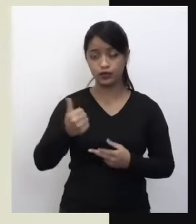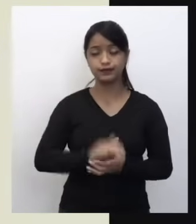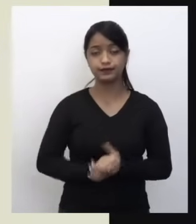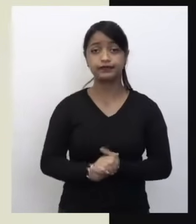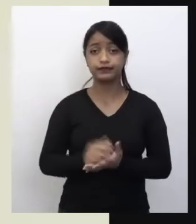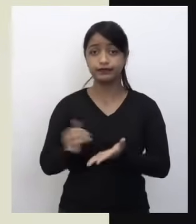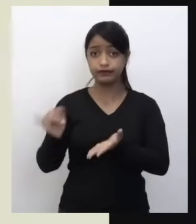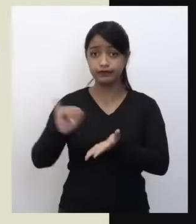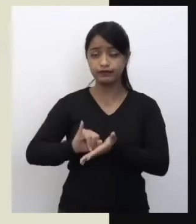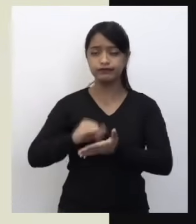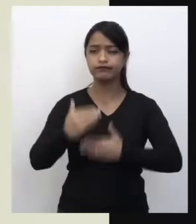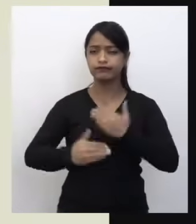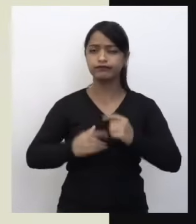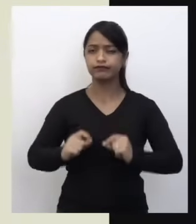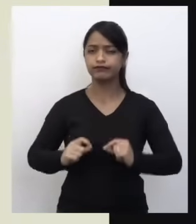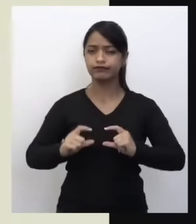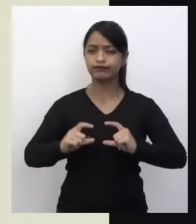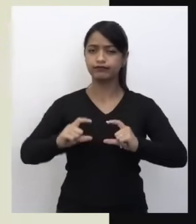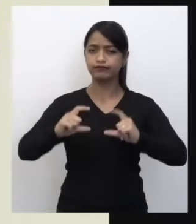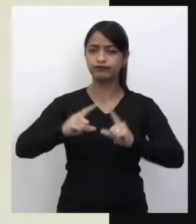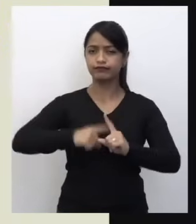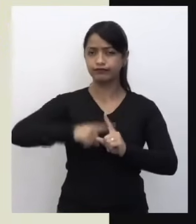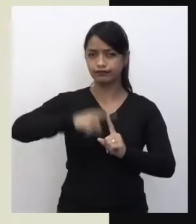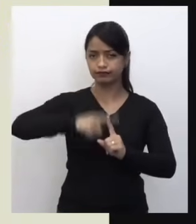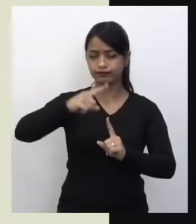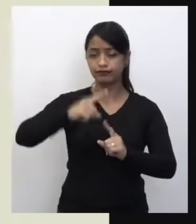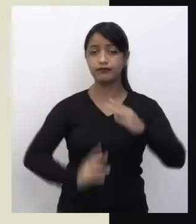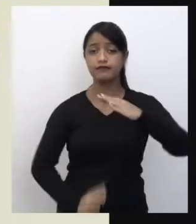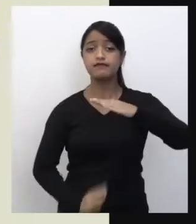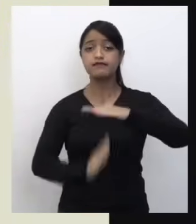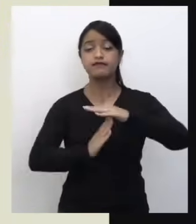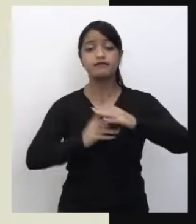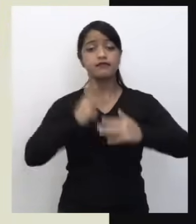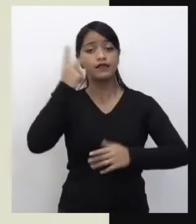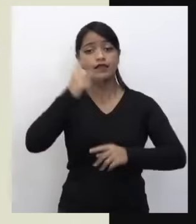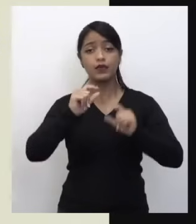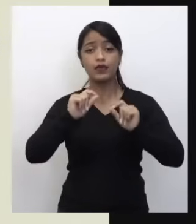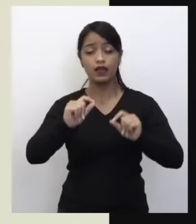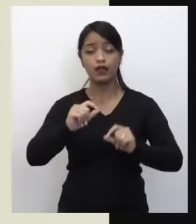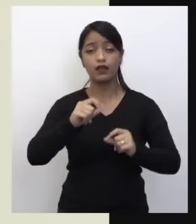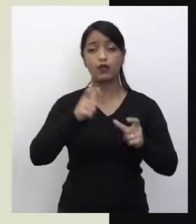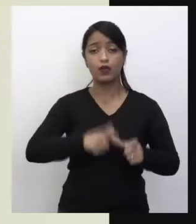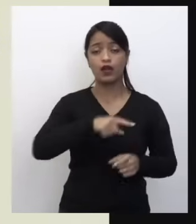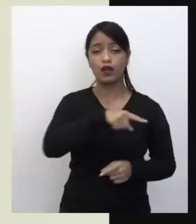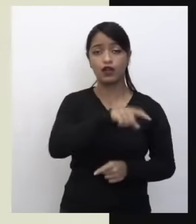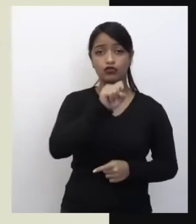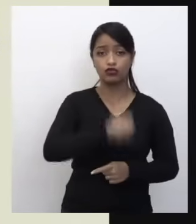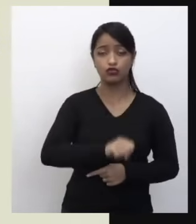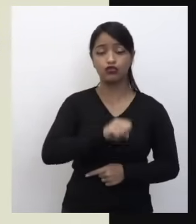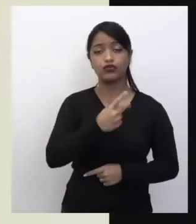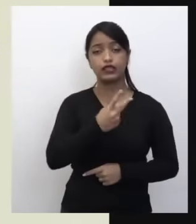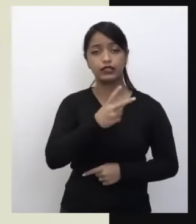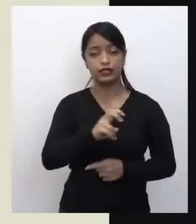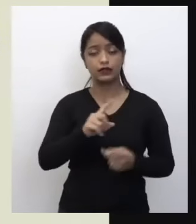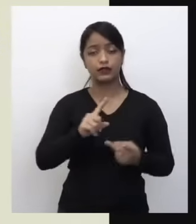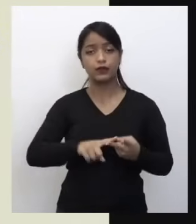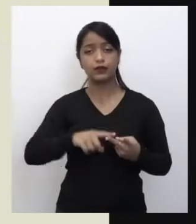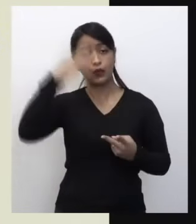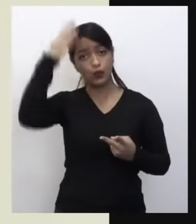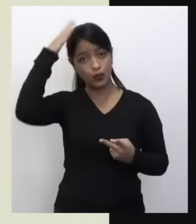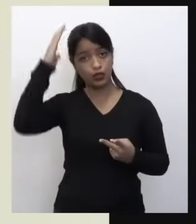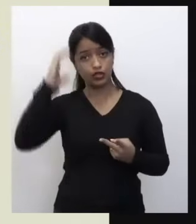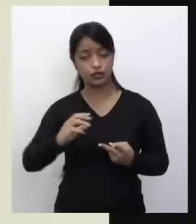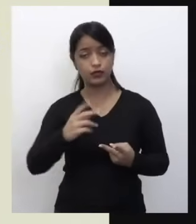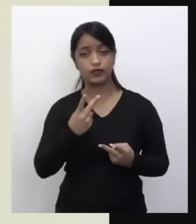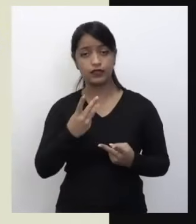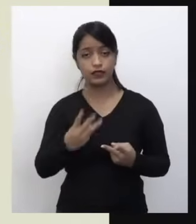vão subindo gradativamente. A máxima prevista é de 25 graus em Porto Alegre, 20 em Curitiba, 23 em Belo Horizonte,